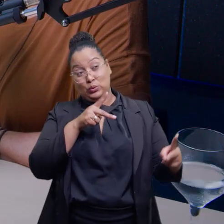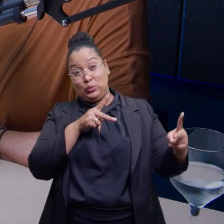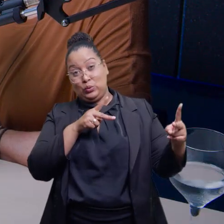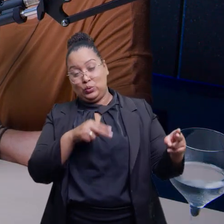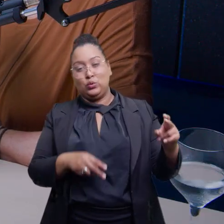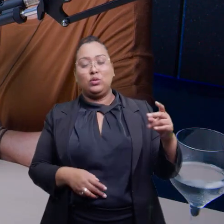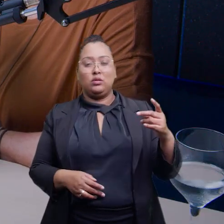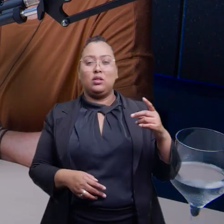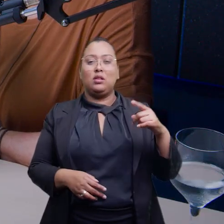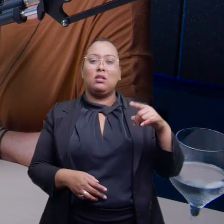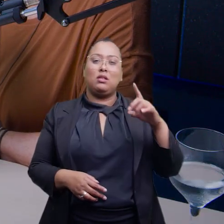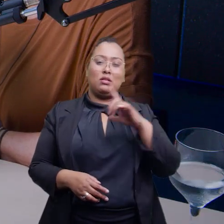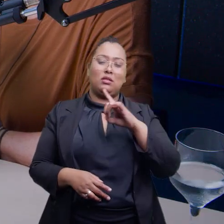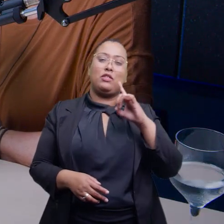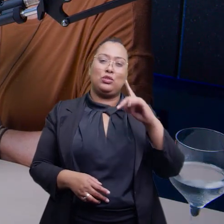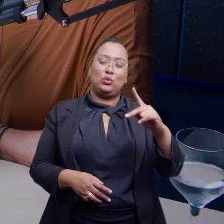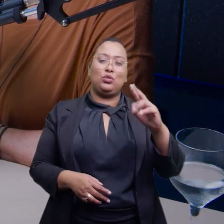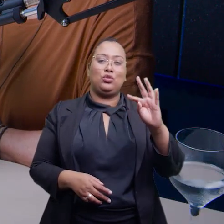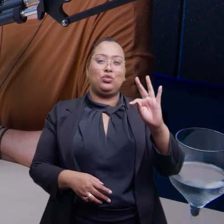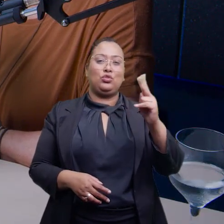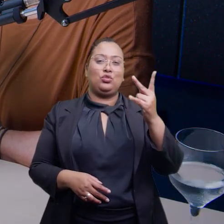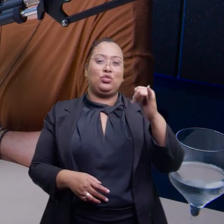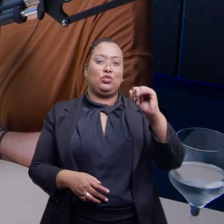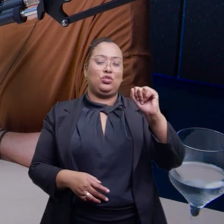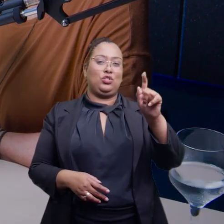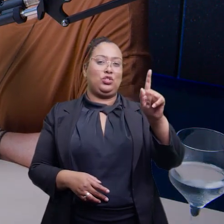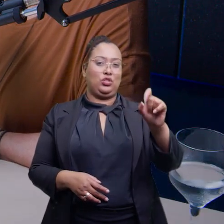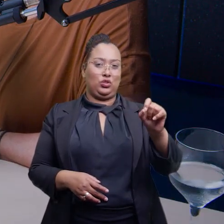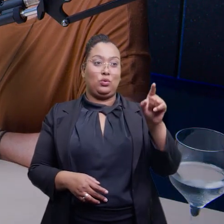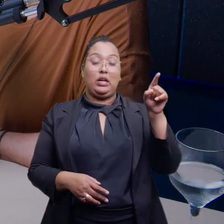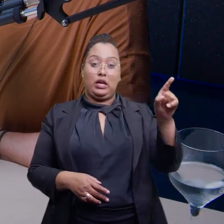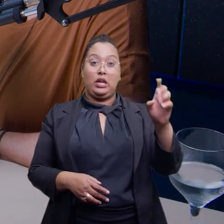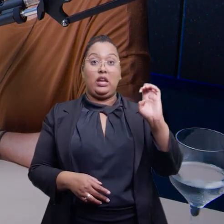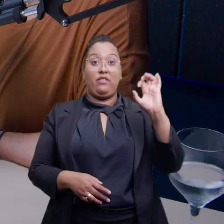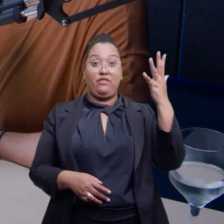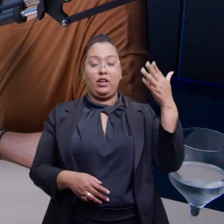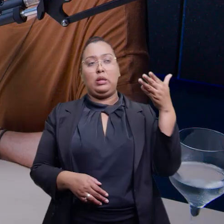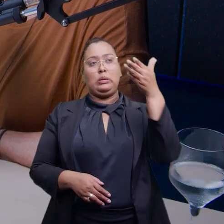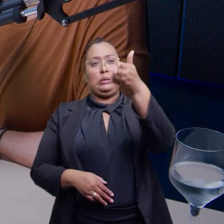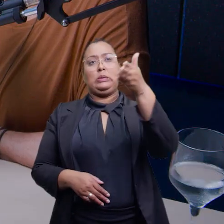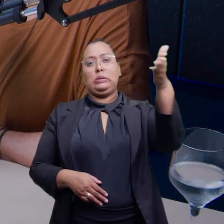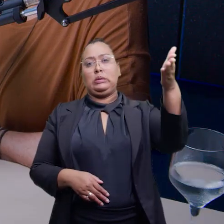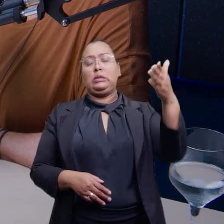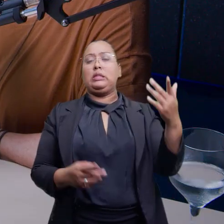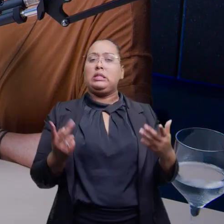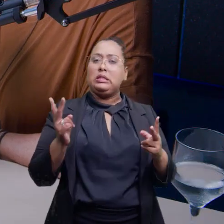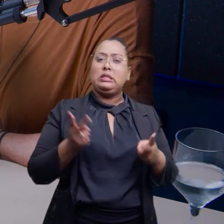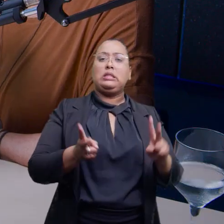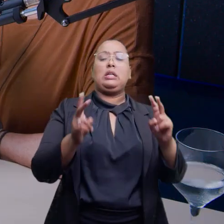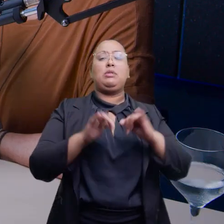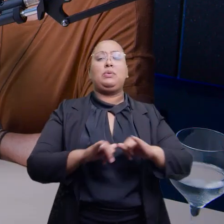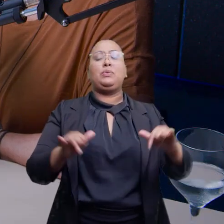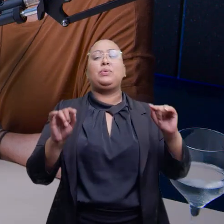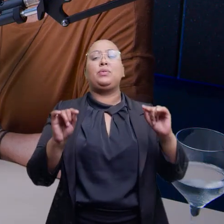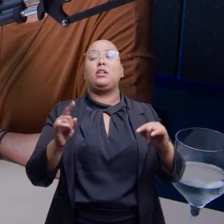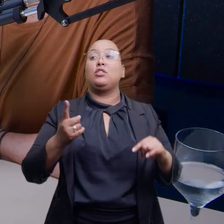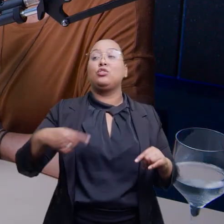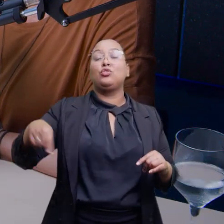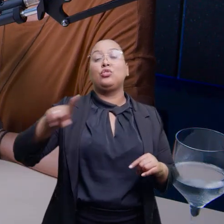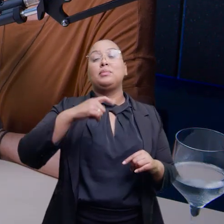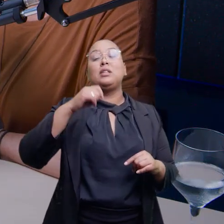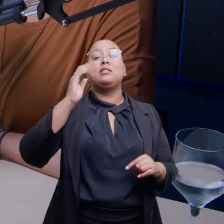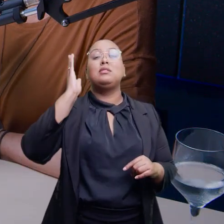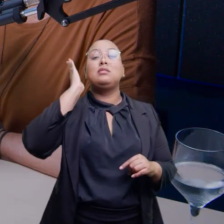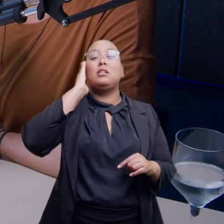concorda com isso, né? O doutor Tiago fala disso com frequência quando ele vai em eventos, né? É